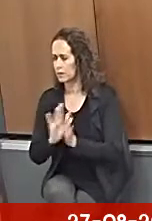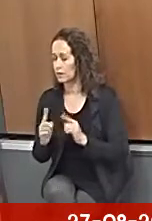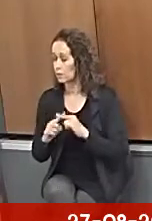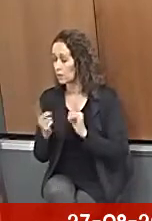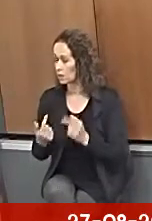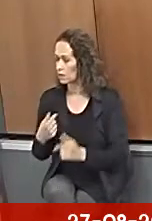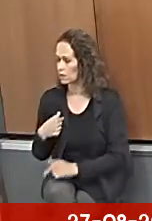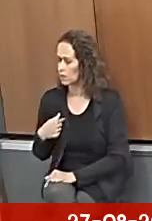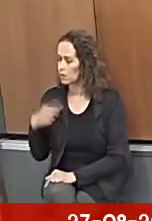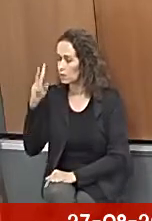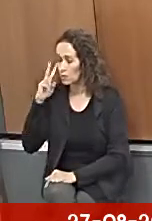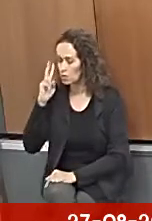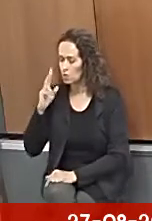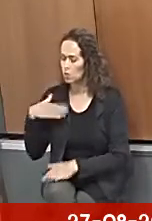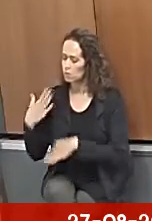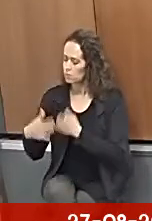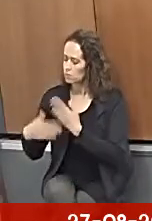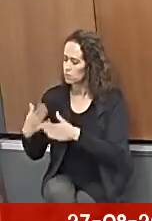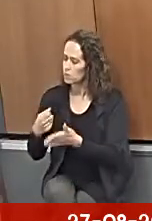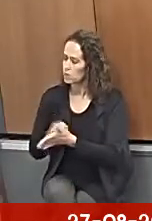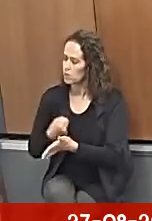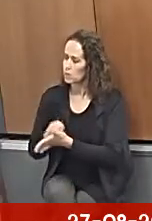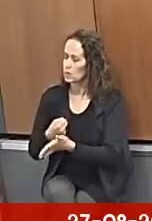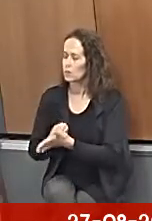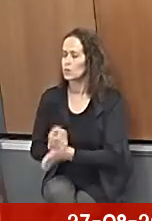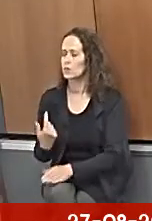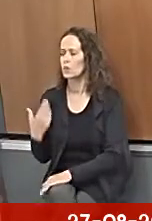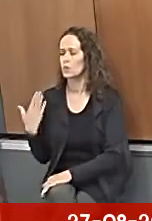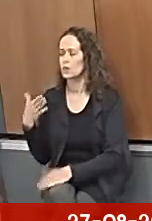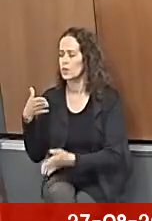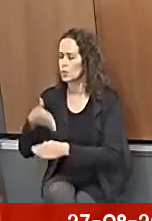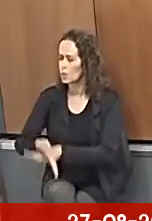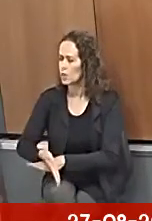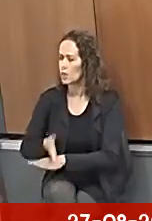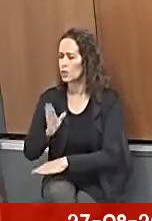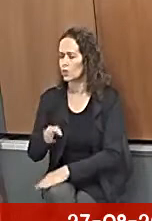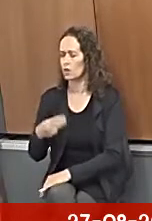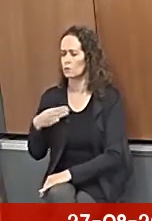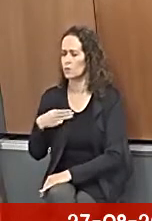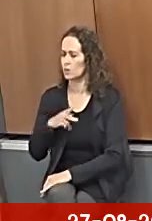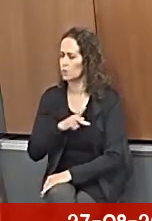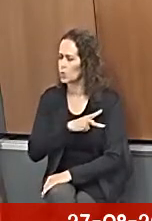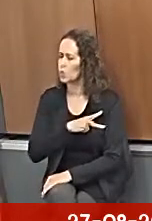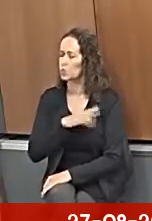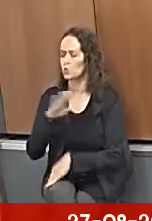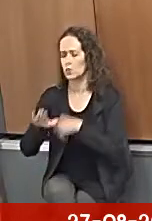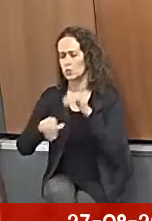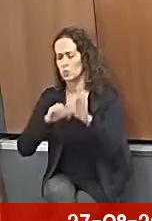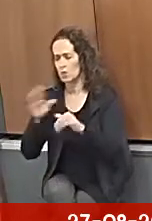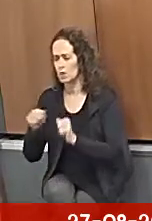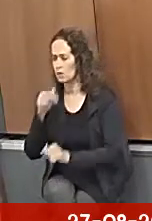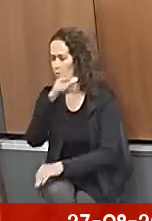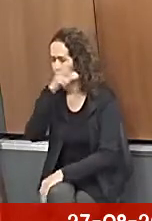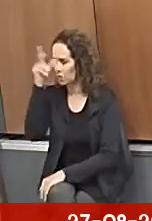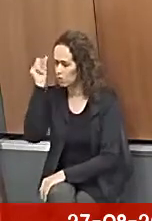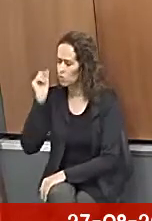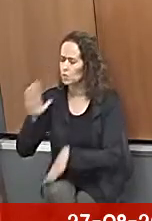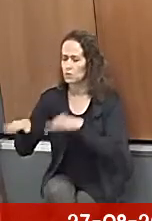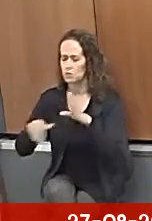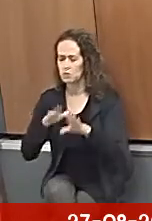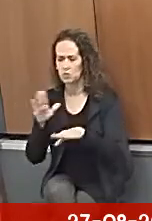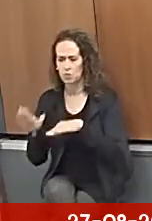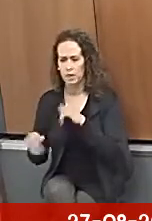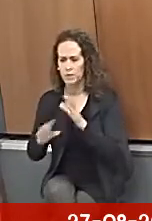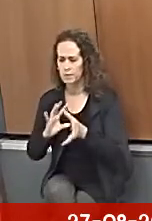história de luta então entrei lá e já foi acionado o ministério público defensoria prefeitura e todo mundo então